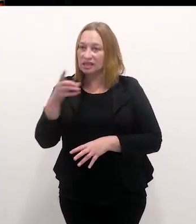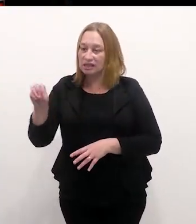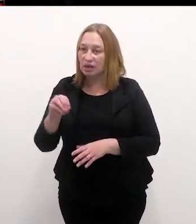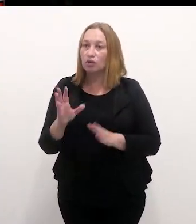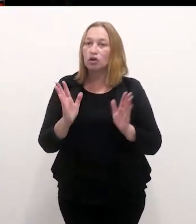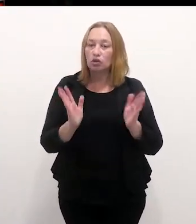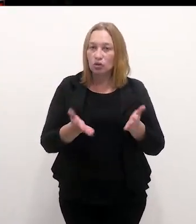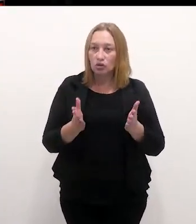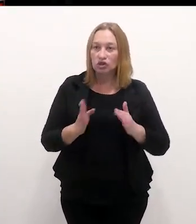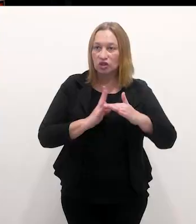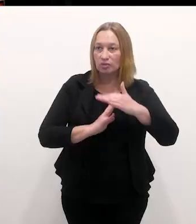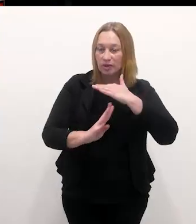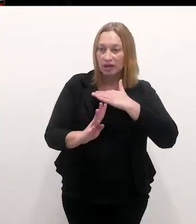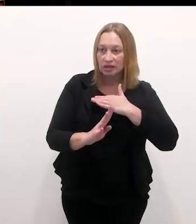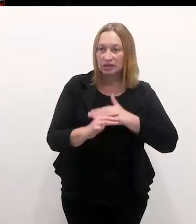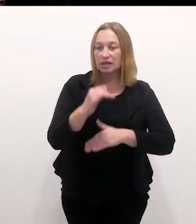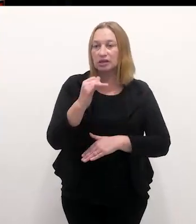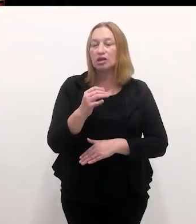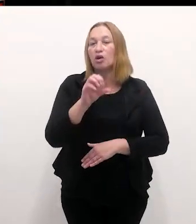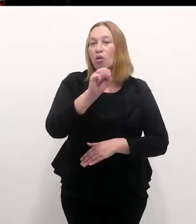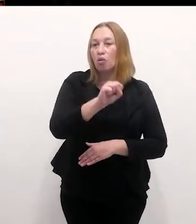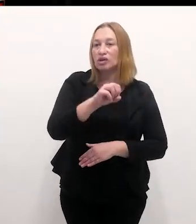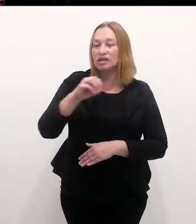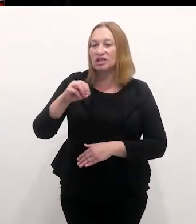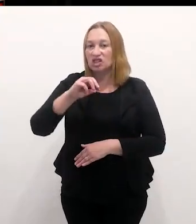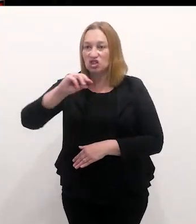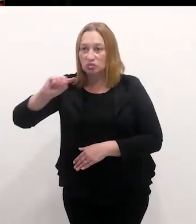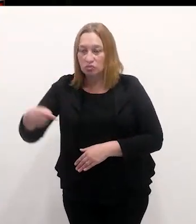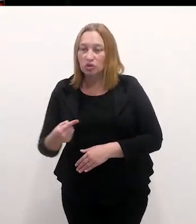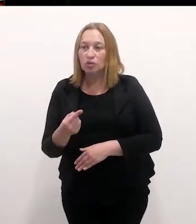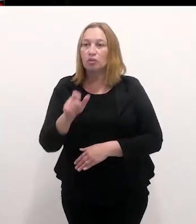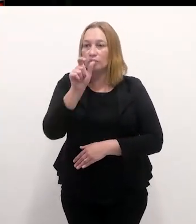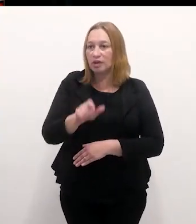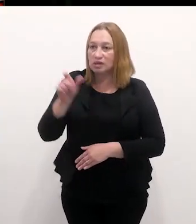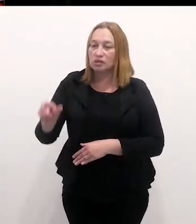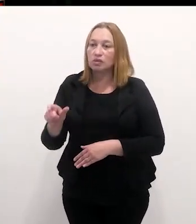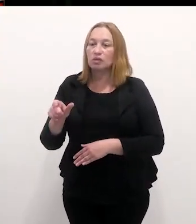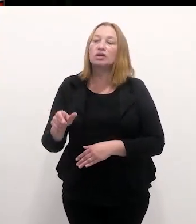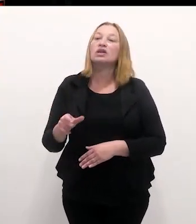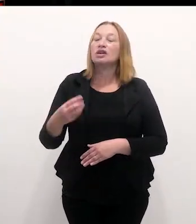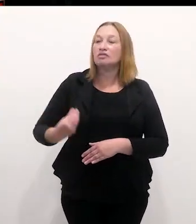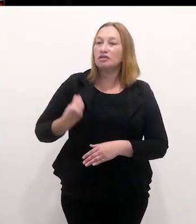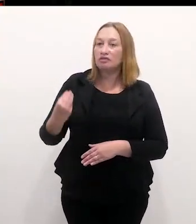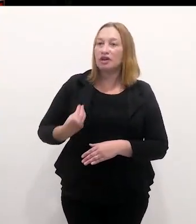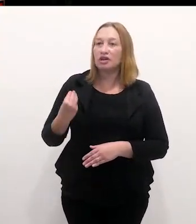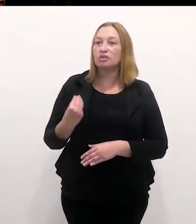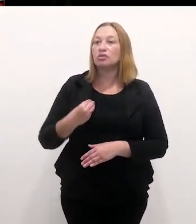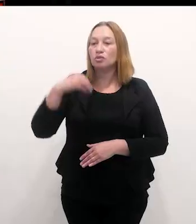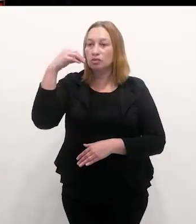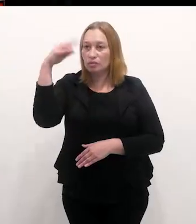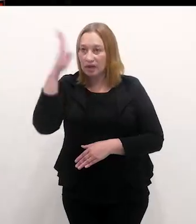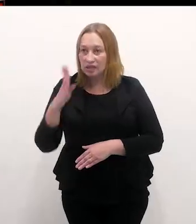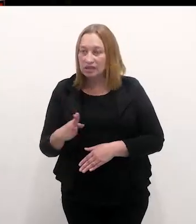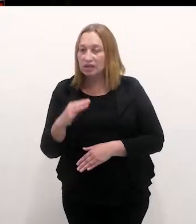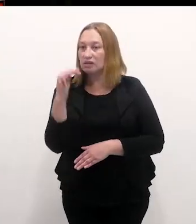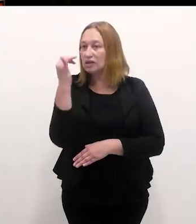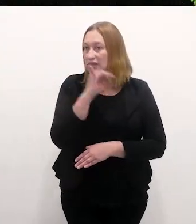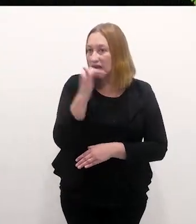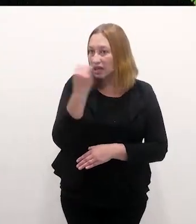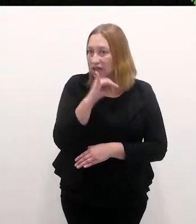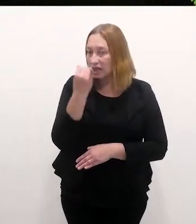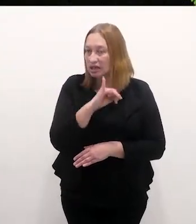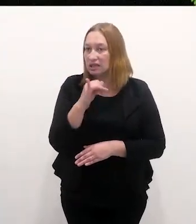colonização e a migração hoje com os cerca de 800 mil pessoas, italianos que estão hoje no Brasil, né, e